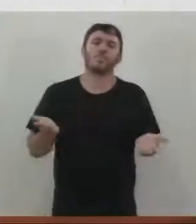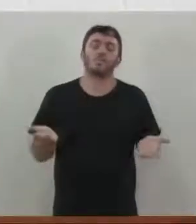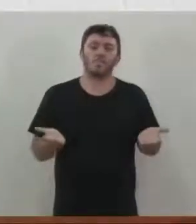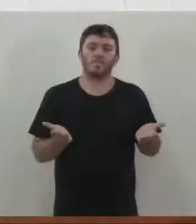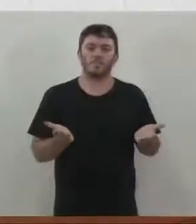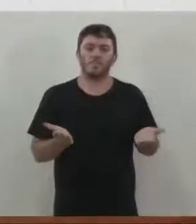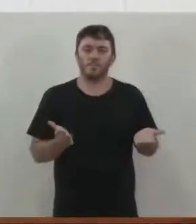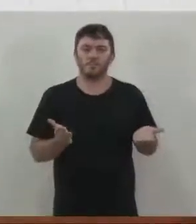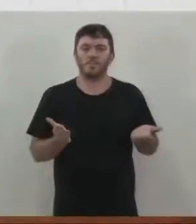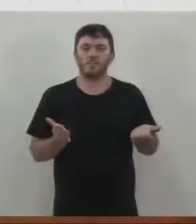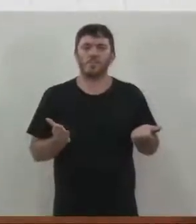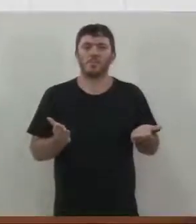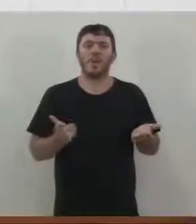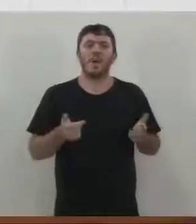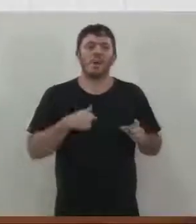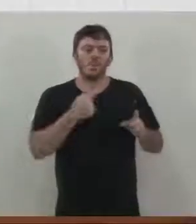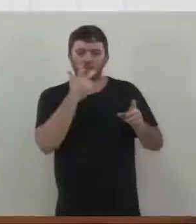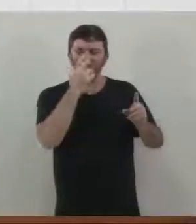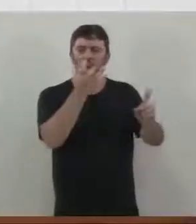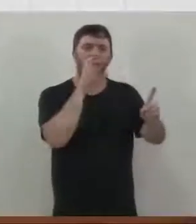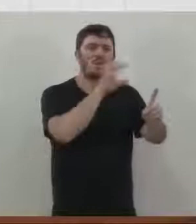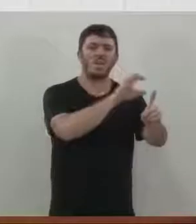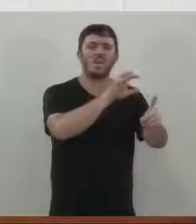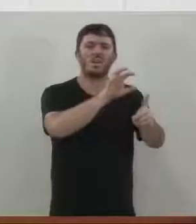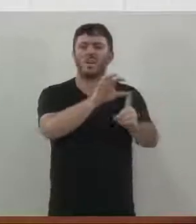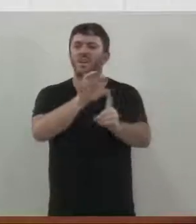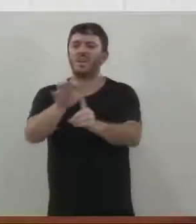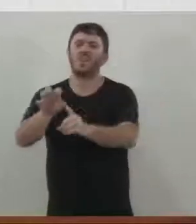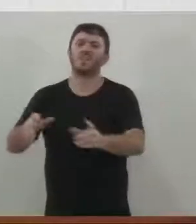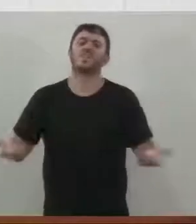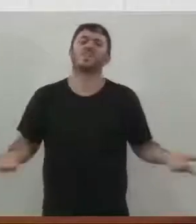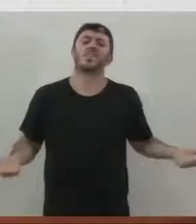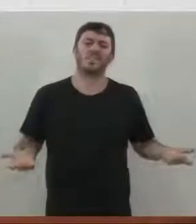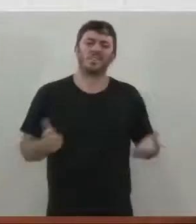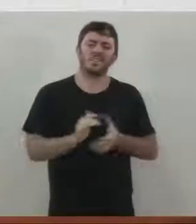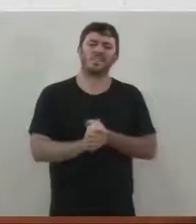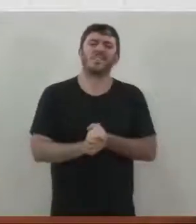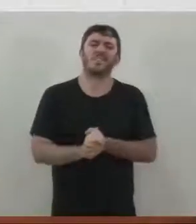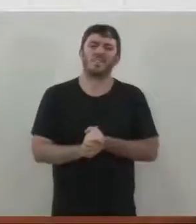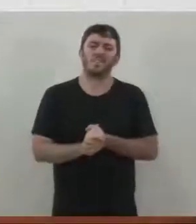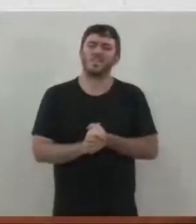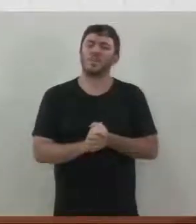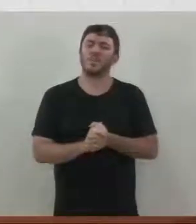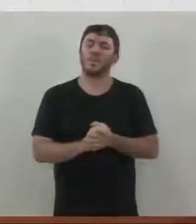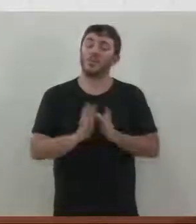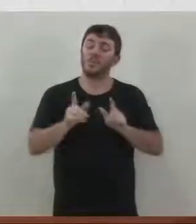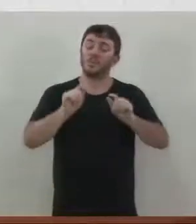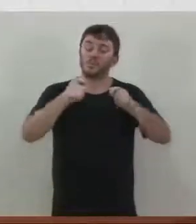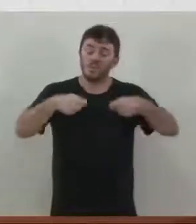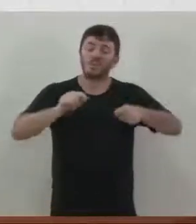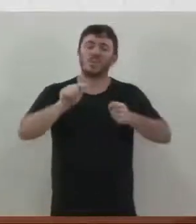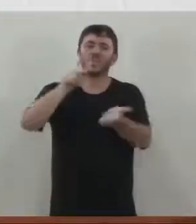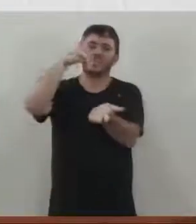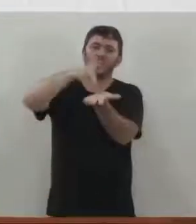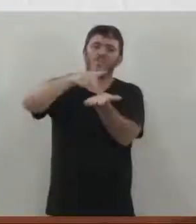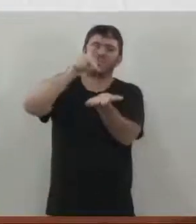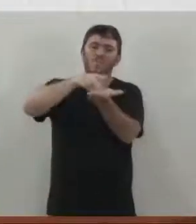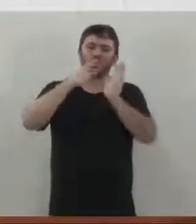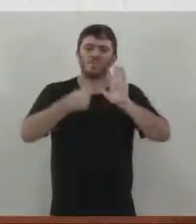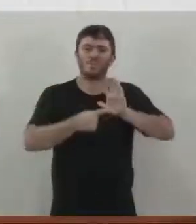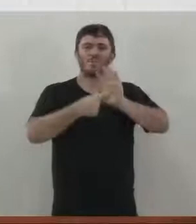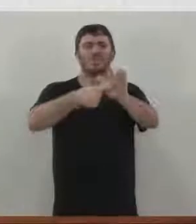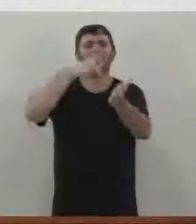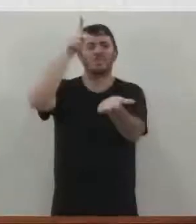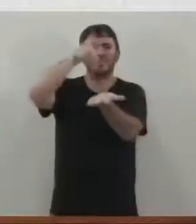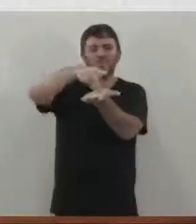um meio de convencimento. E eu acho que o melhor meio de convencimento é a verdade, o melhor